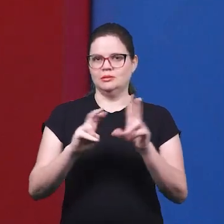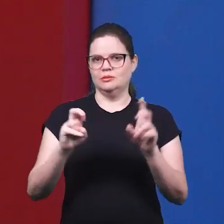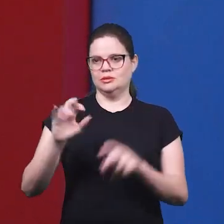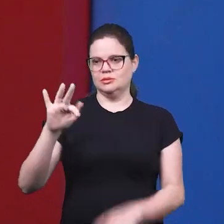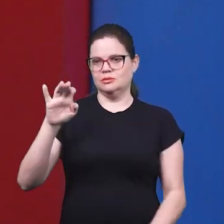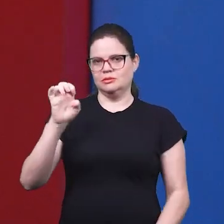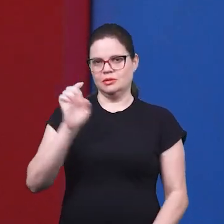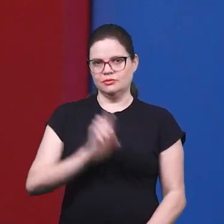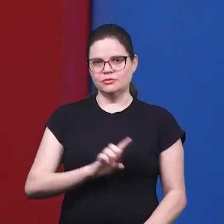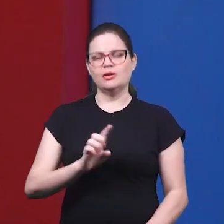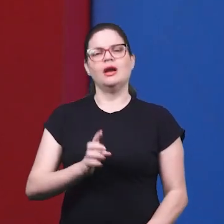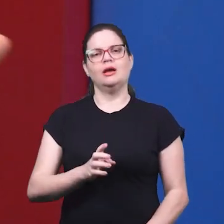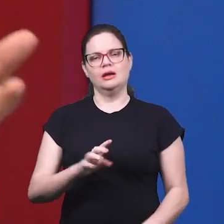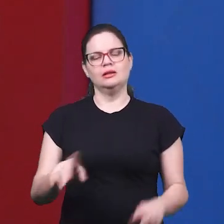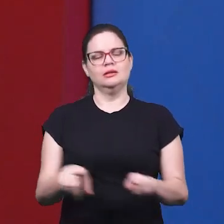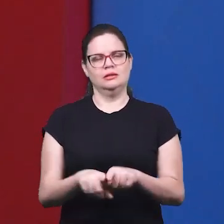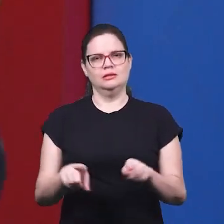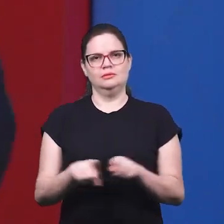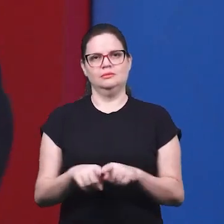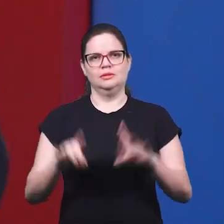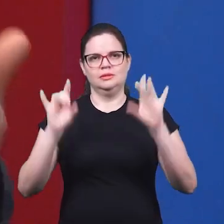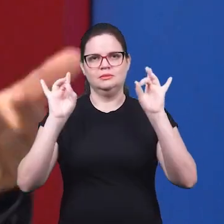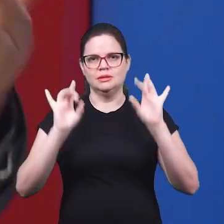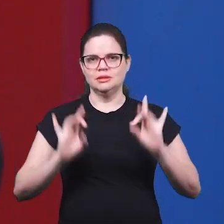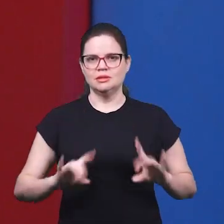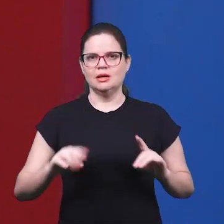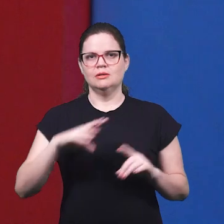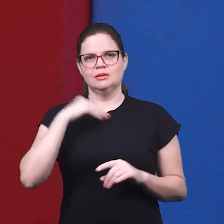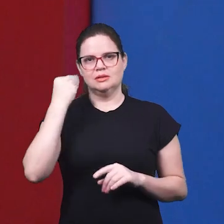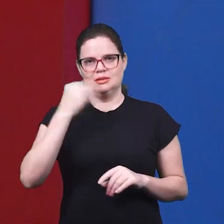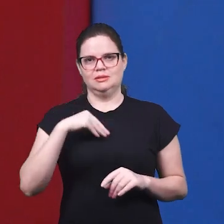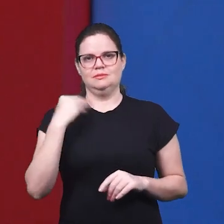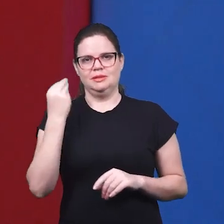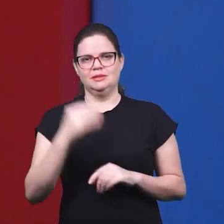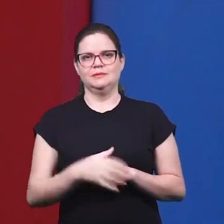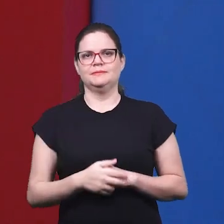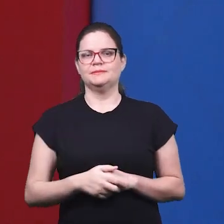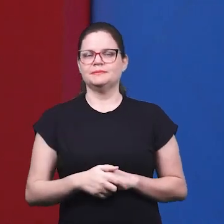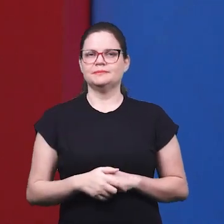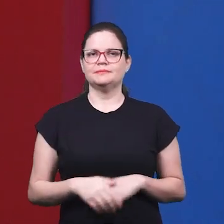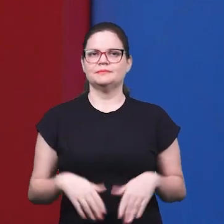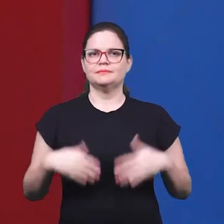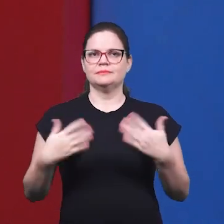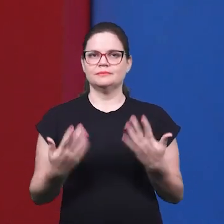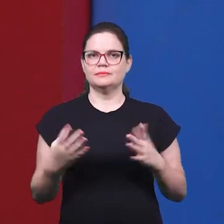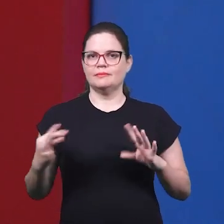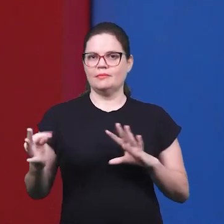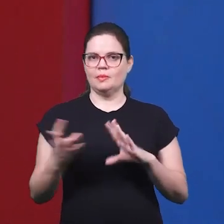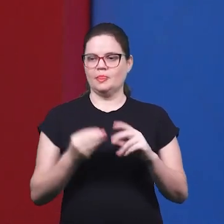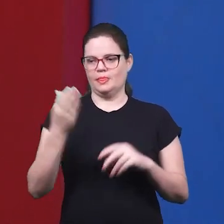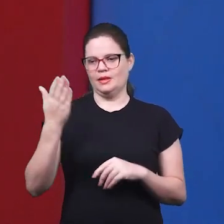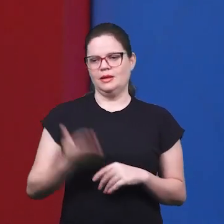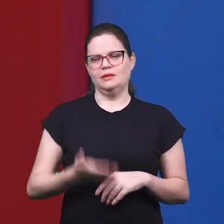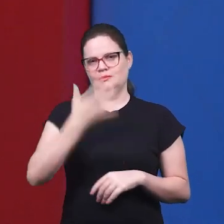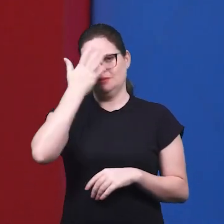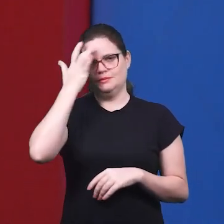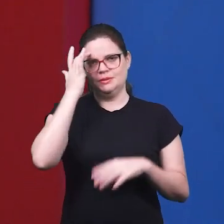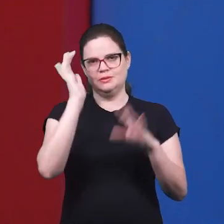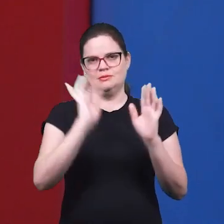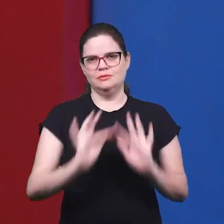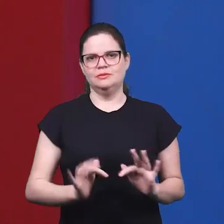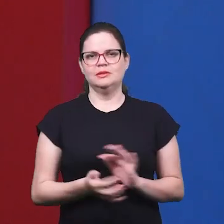que eu sei que o senhor tem esse cuidado, né? Especialmente Exato. depois dessa experiência. Isso, então, lhe faz um homem muito